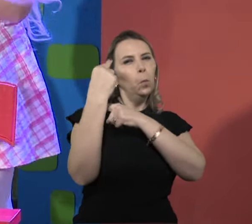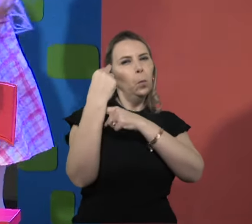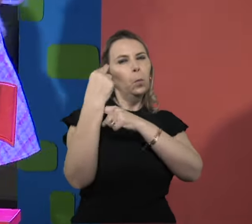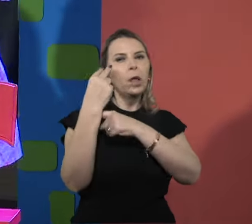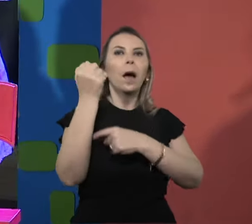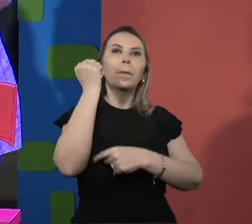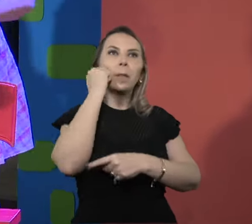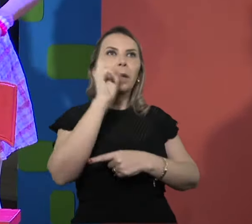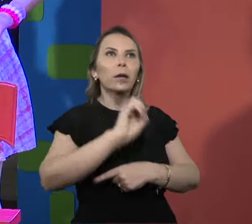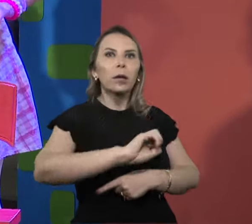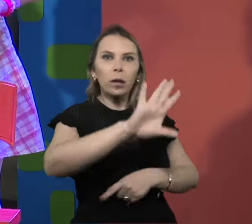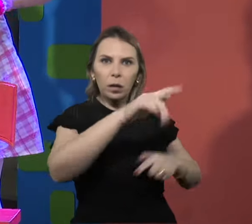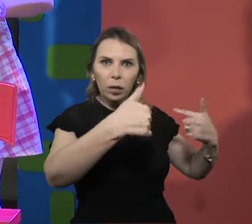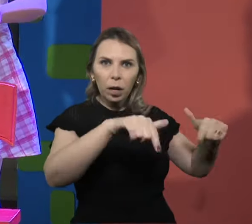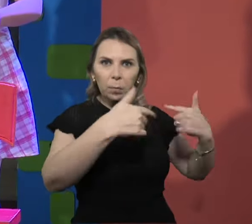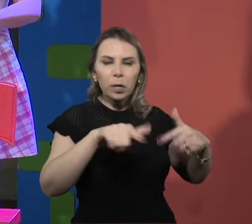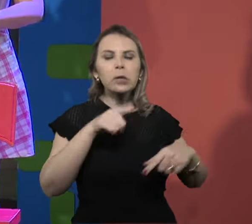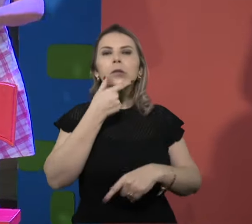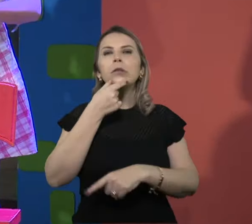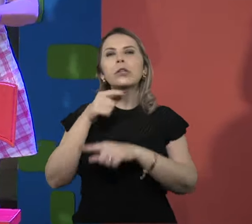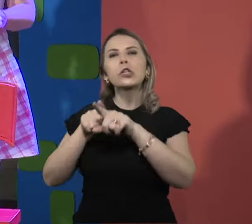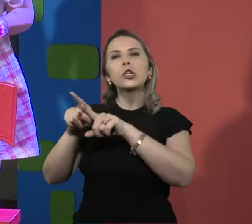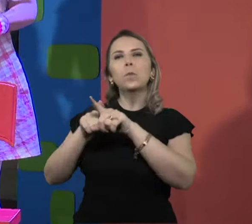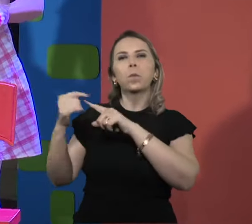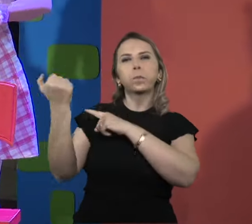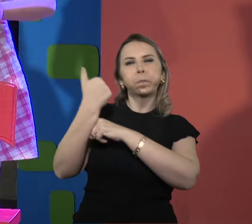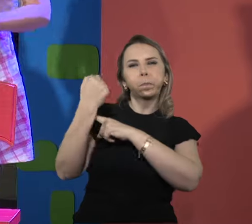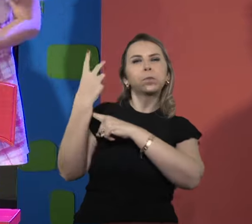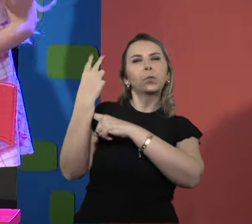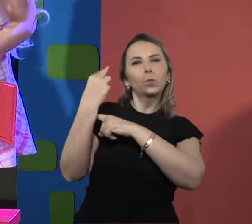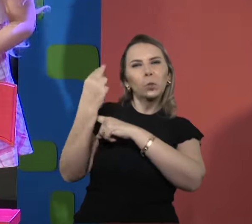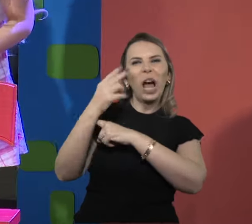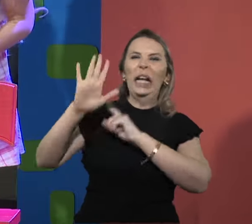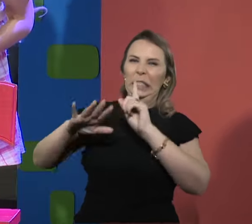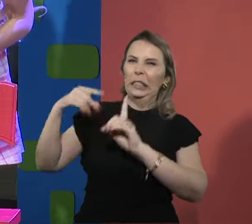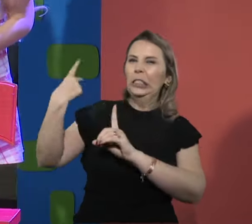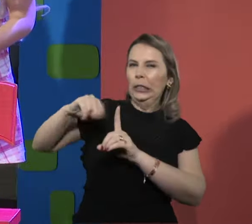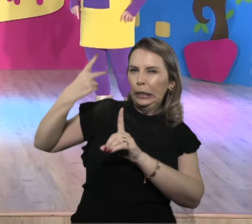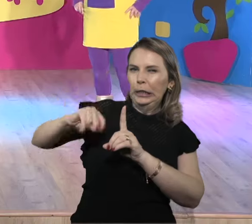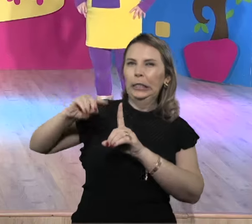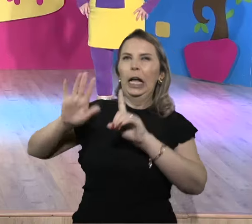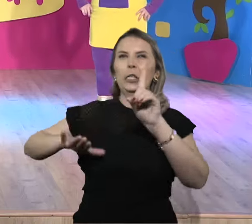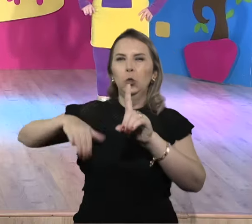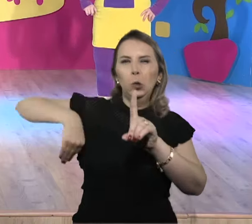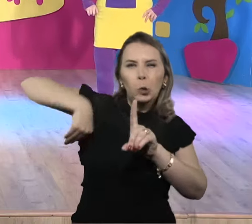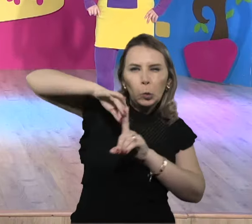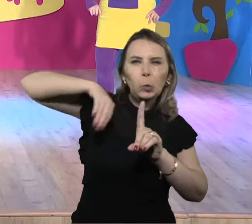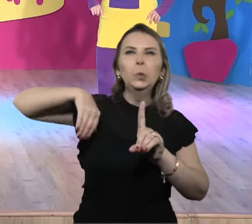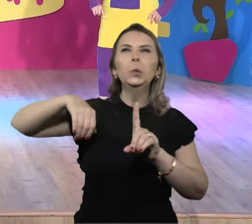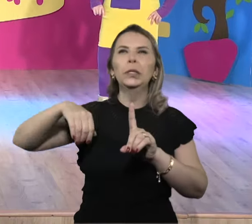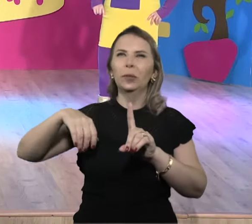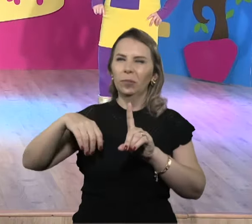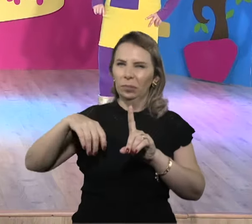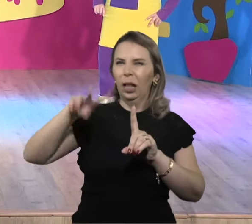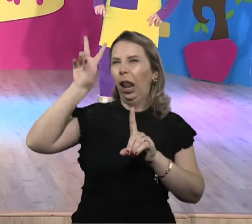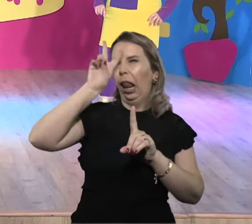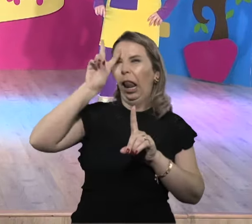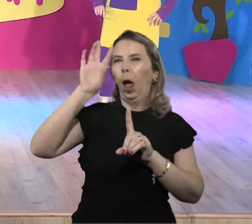cuidava de mim pra minha mãe poder trabalhar. Ele me batia, me